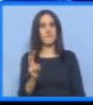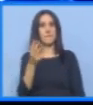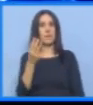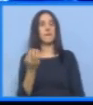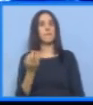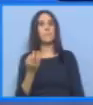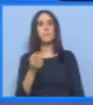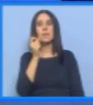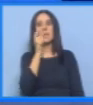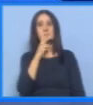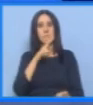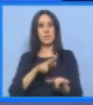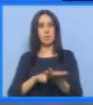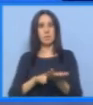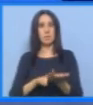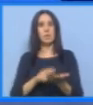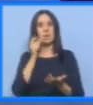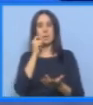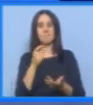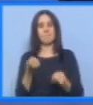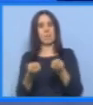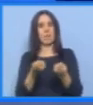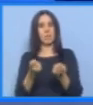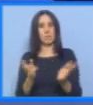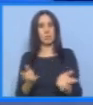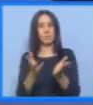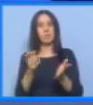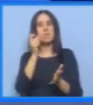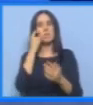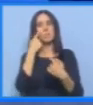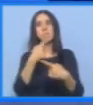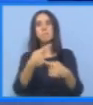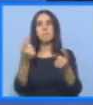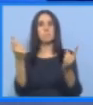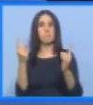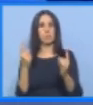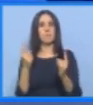foi verdadeiramente o seu arauto, o seu proclamador,